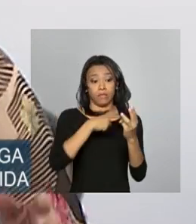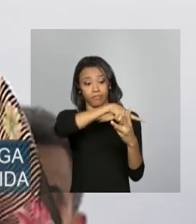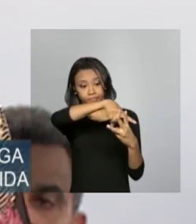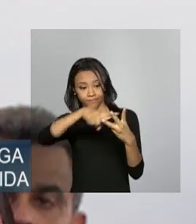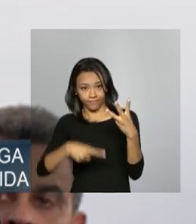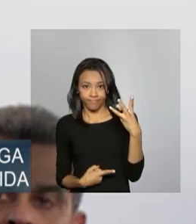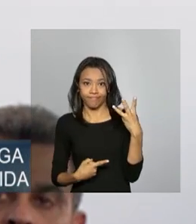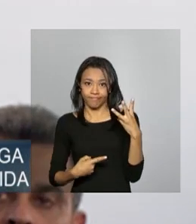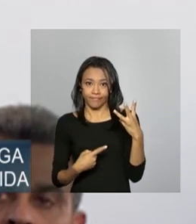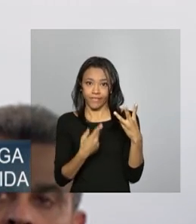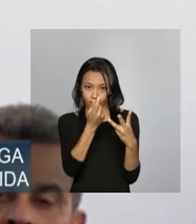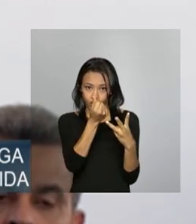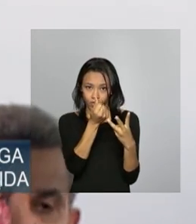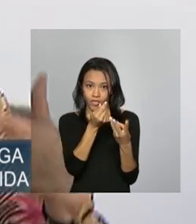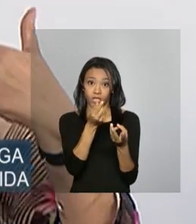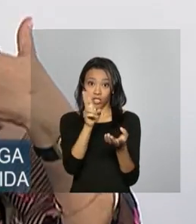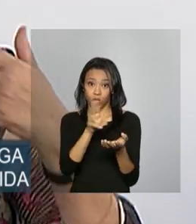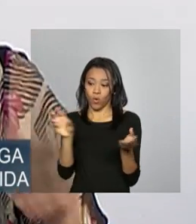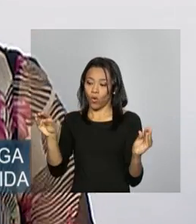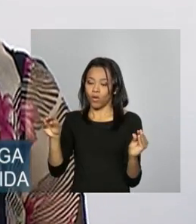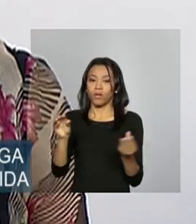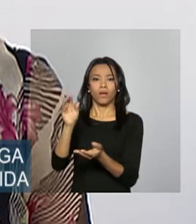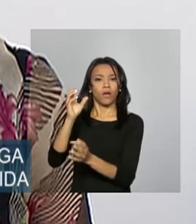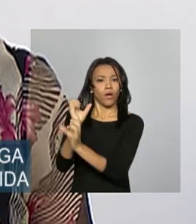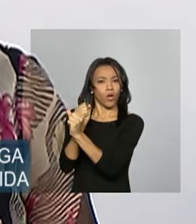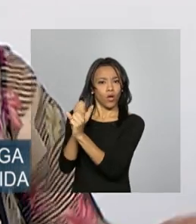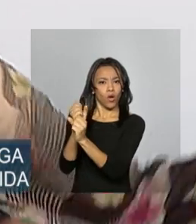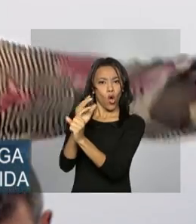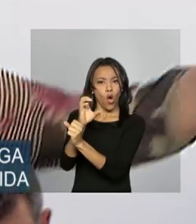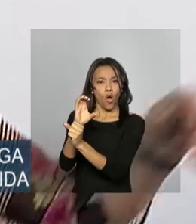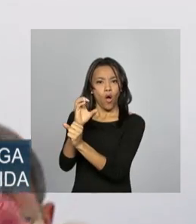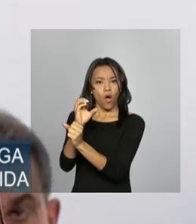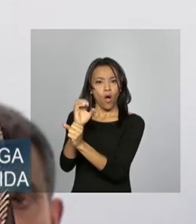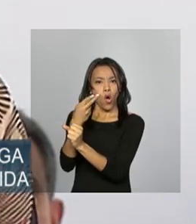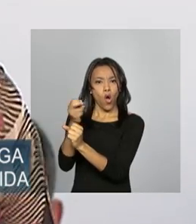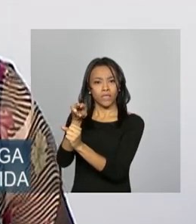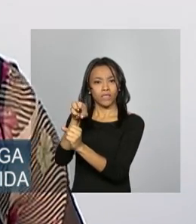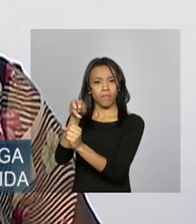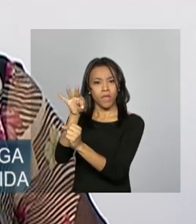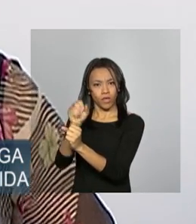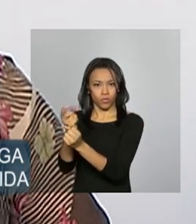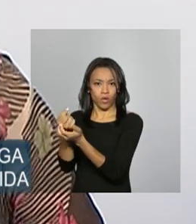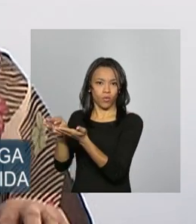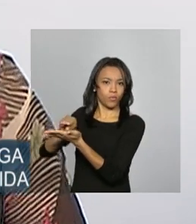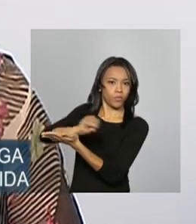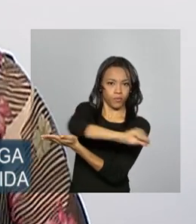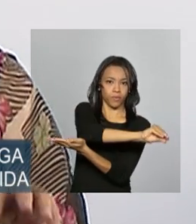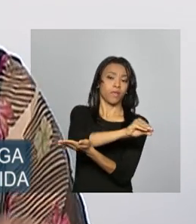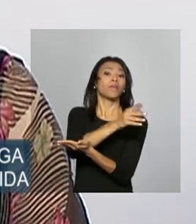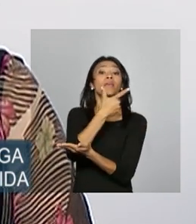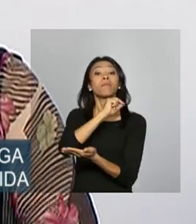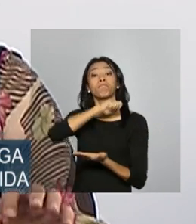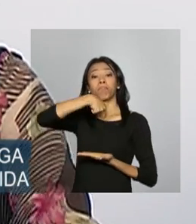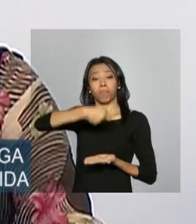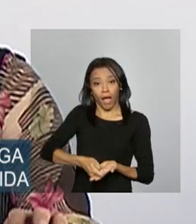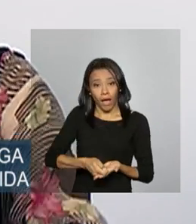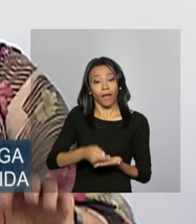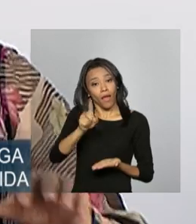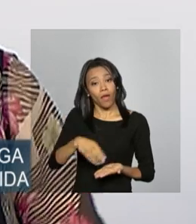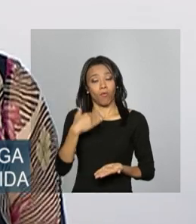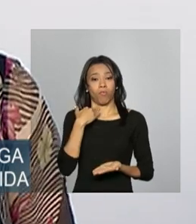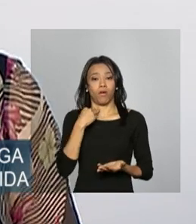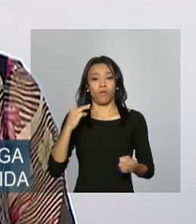Como é que a gente faz isso? Quem paga para nós isso? A Caixa Econômica Federal é um dos bancos que